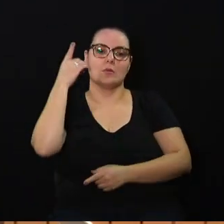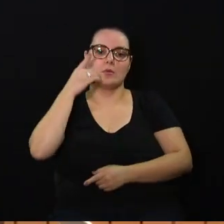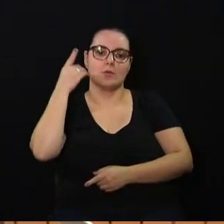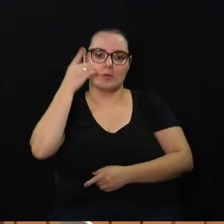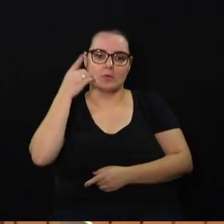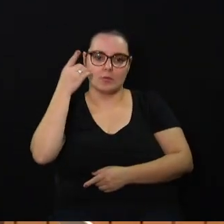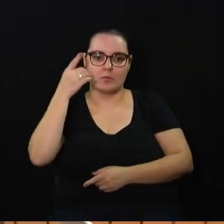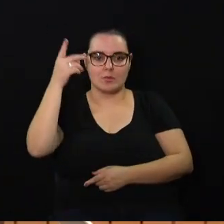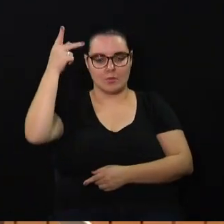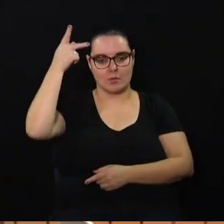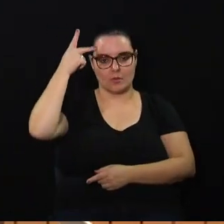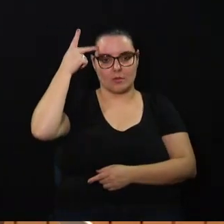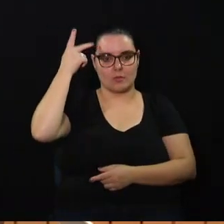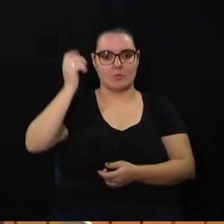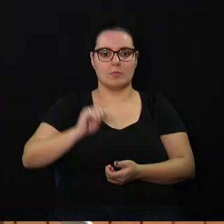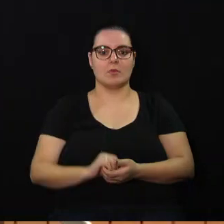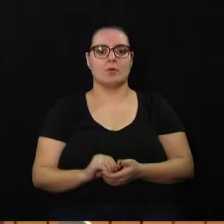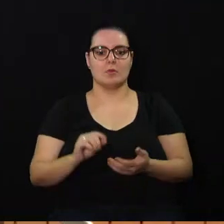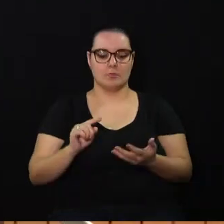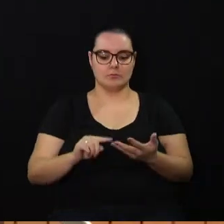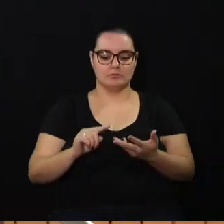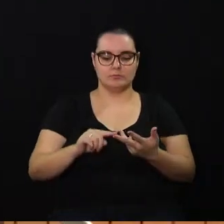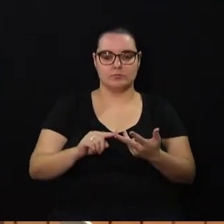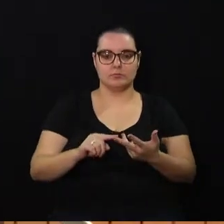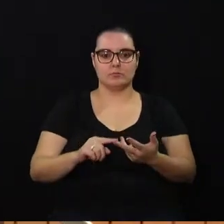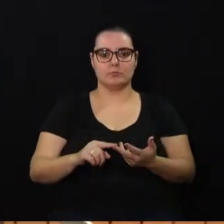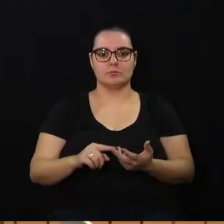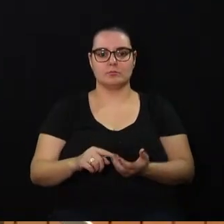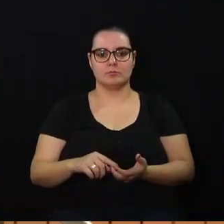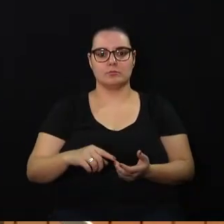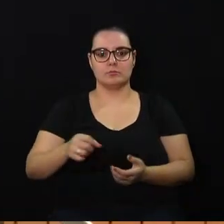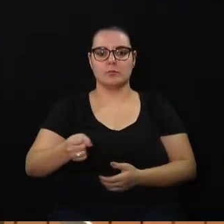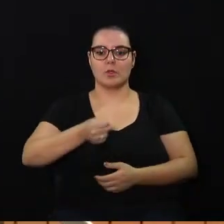galvão com a palavra